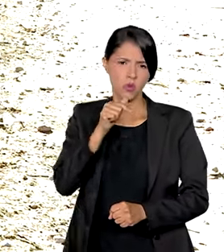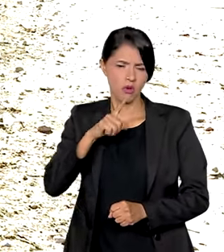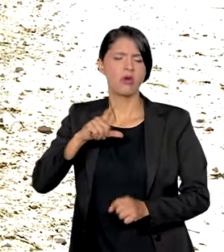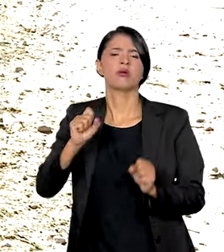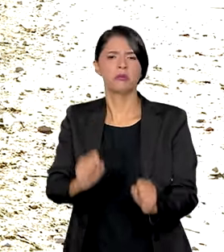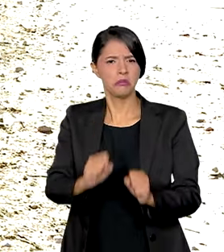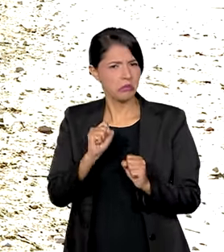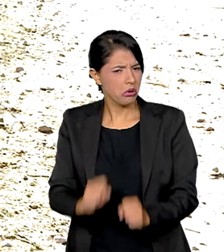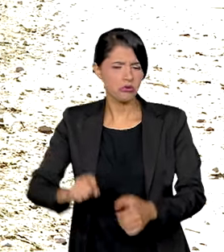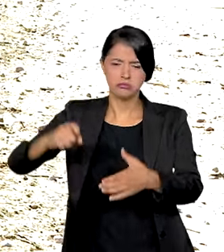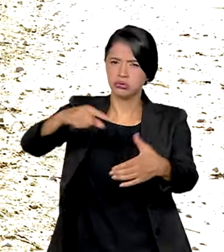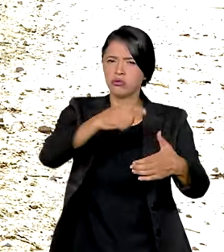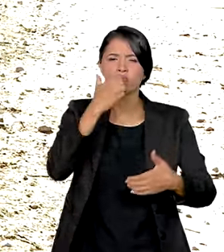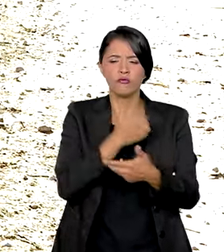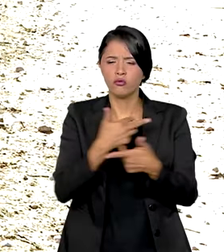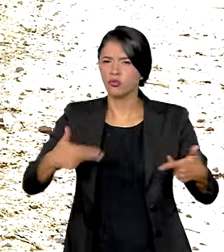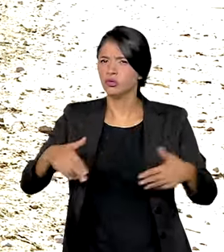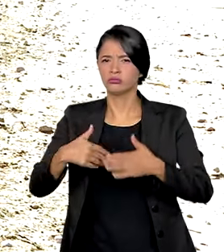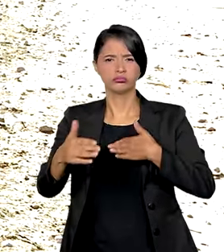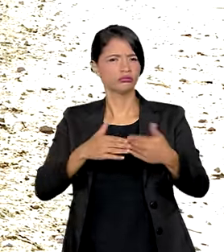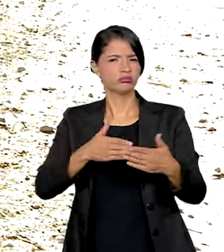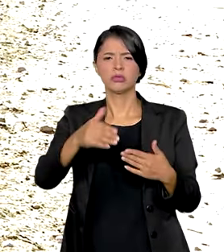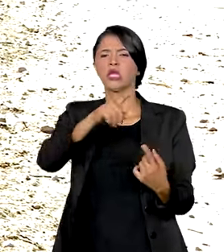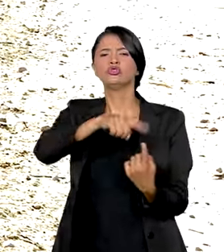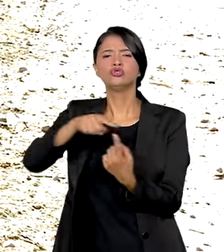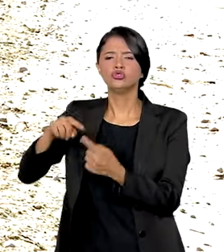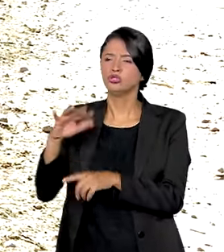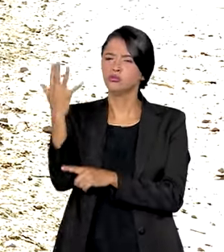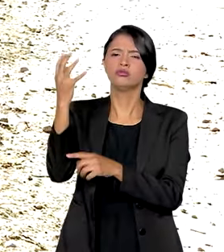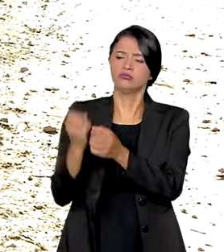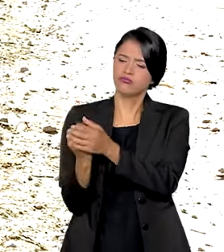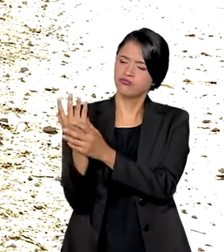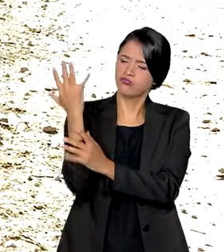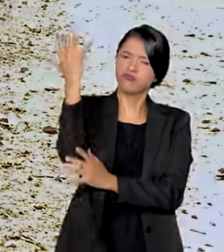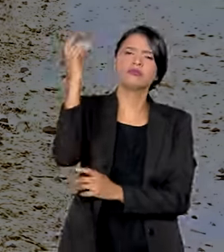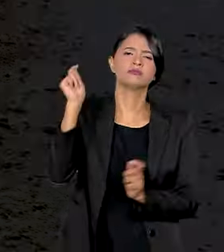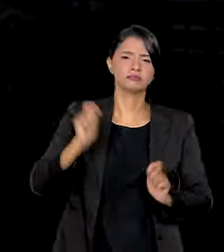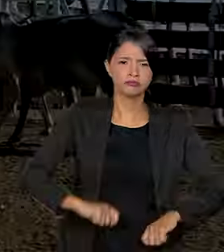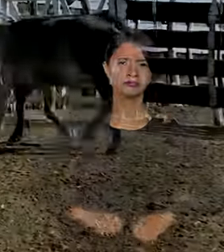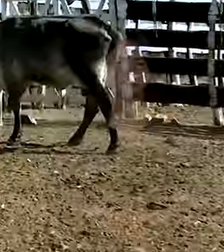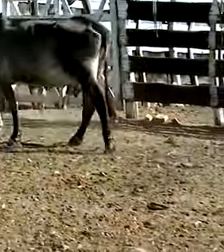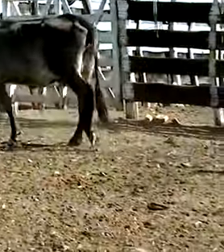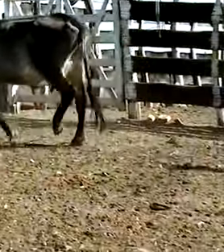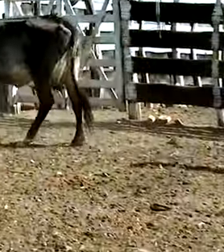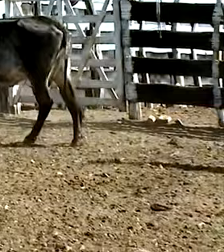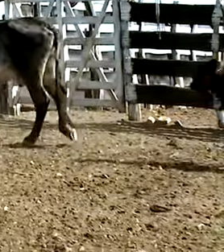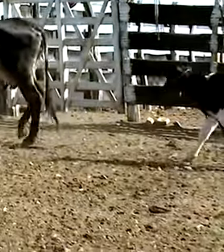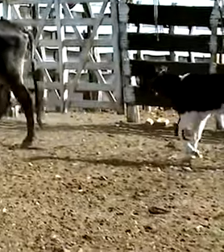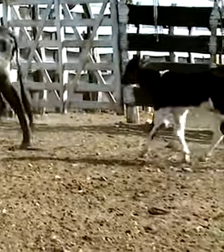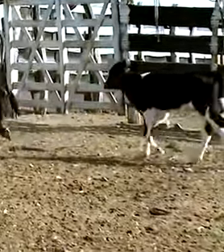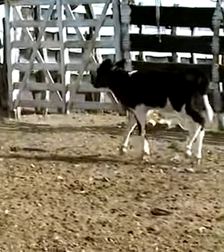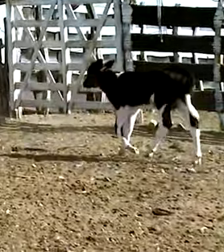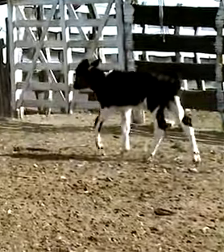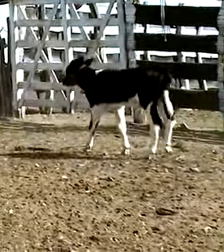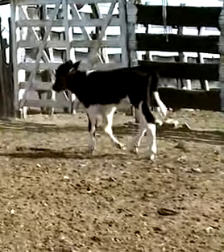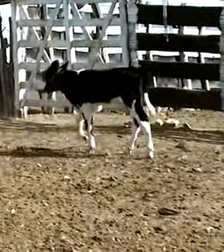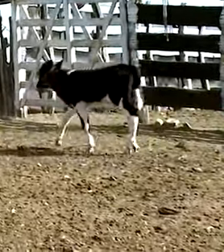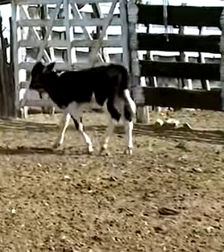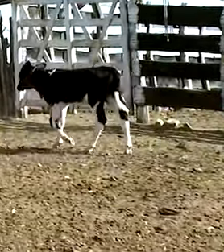plantar capim, pode plantar fruteiro, o que a camada quiser. O que plantar aqui sai.